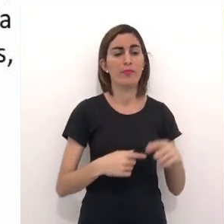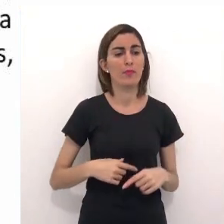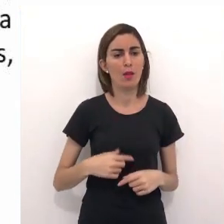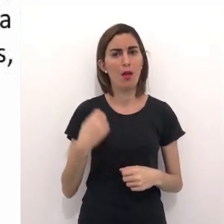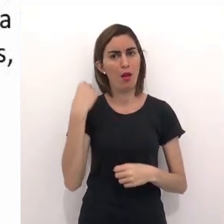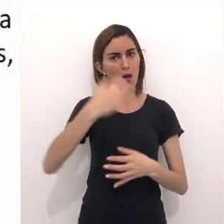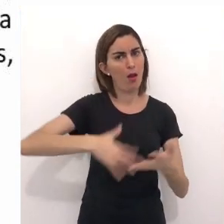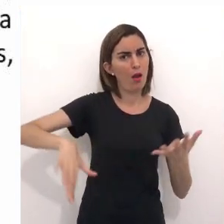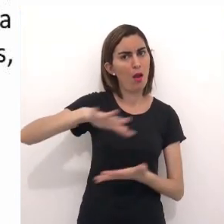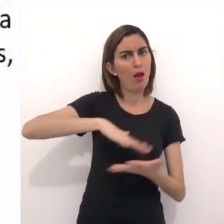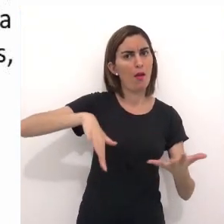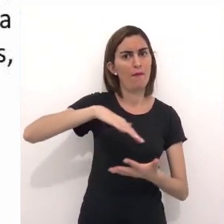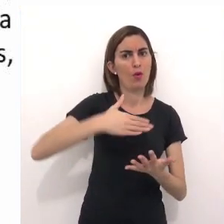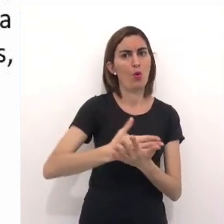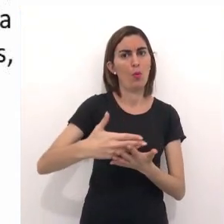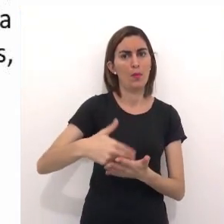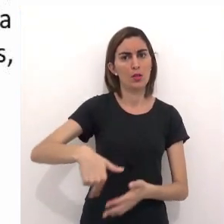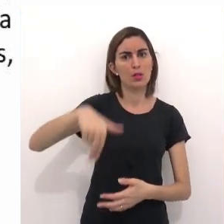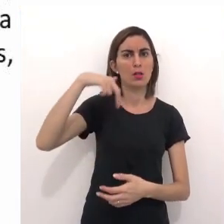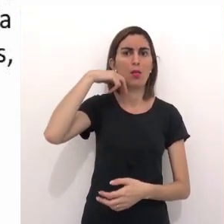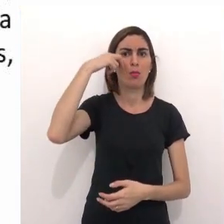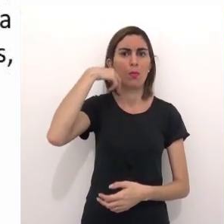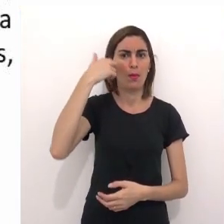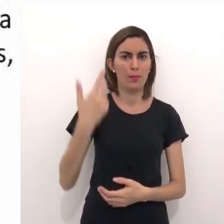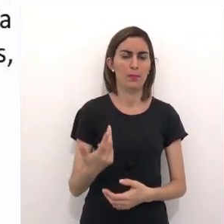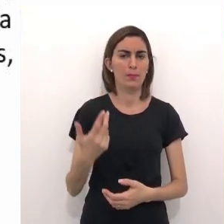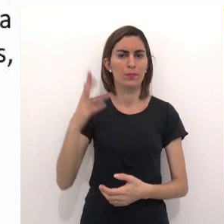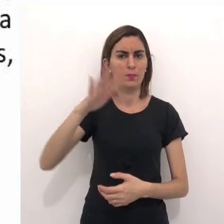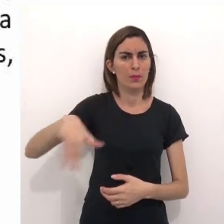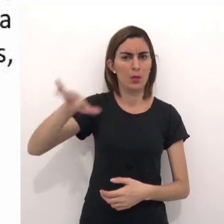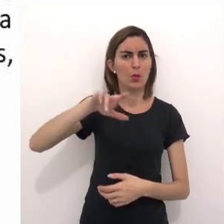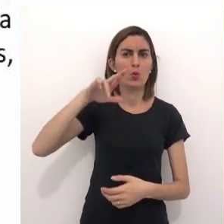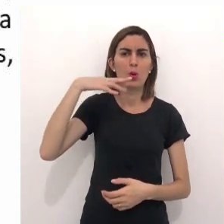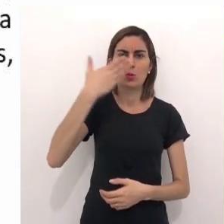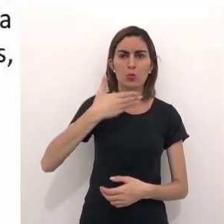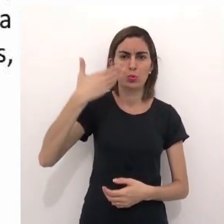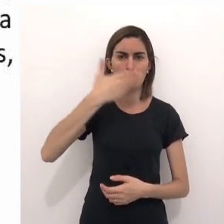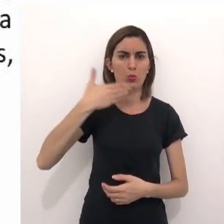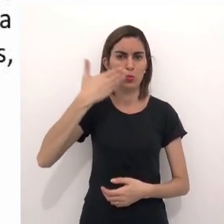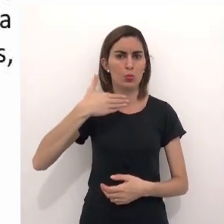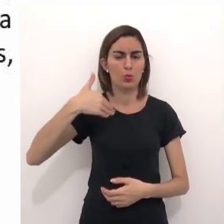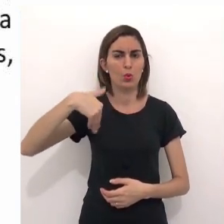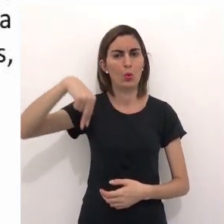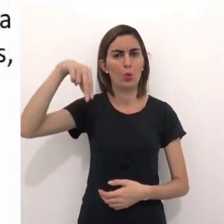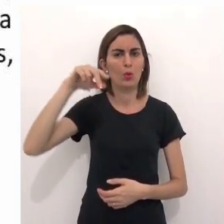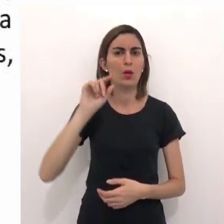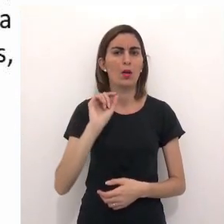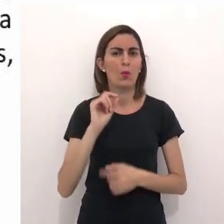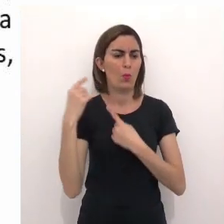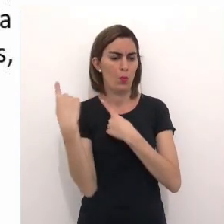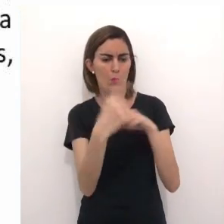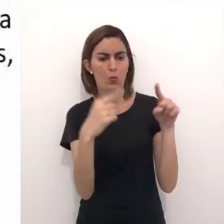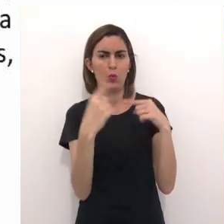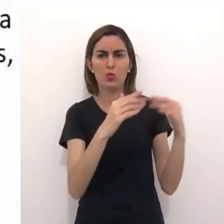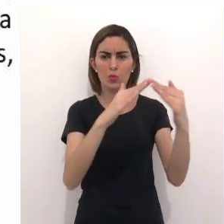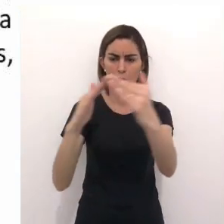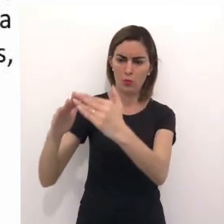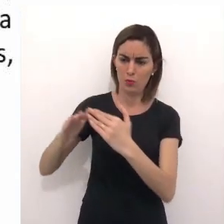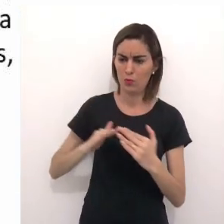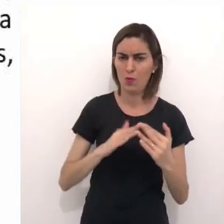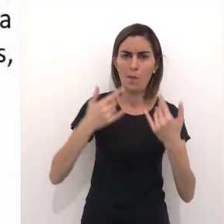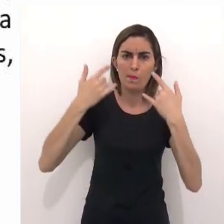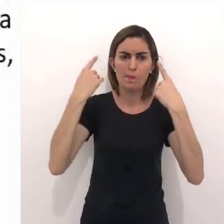região norte rio-grandense do Açu, com ataques contra vilas e